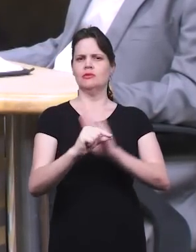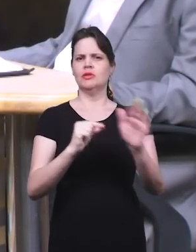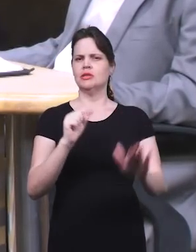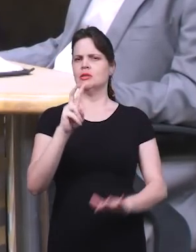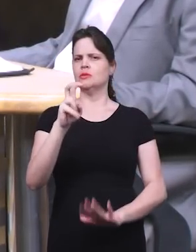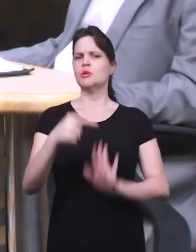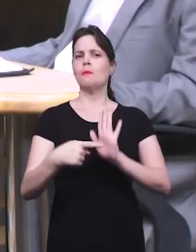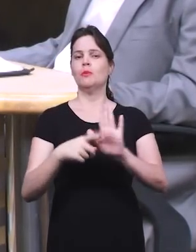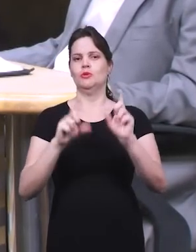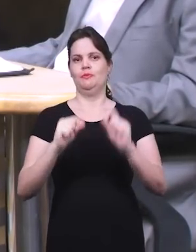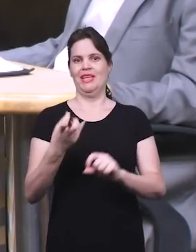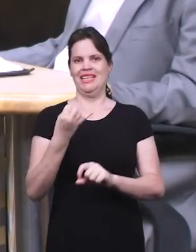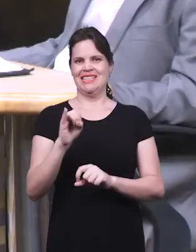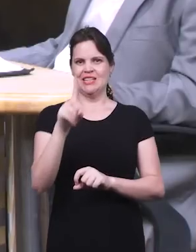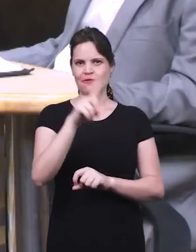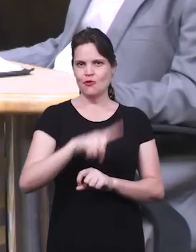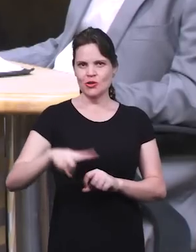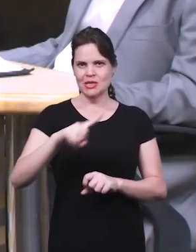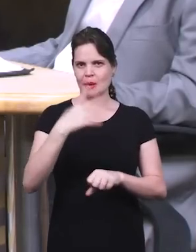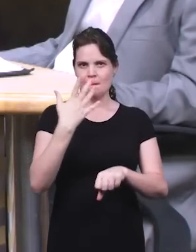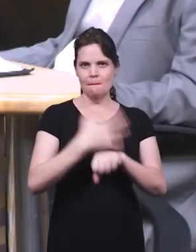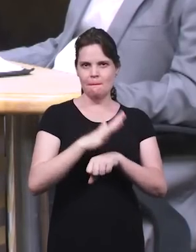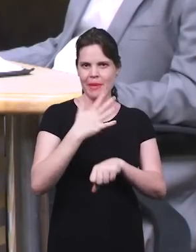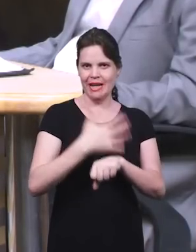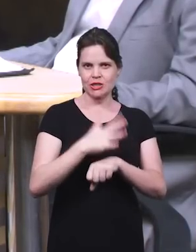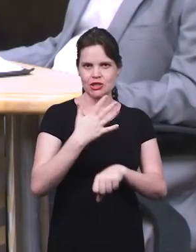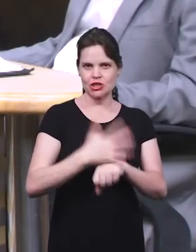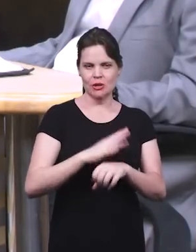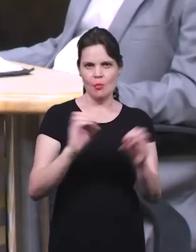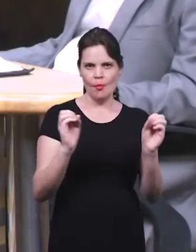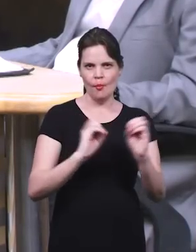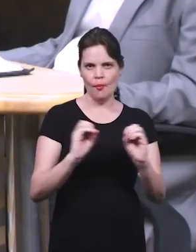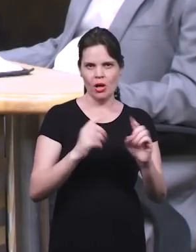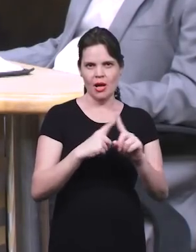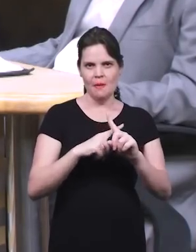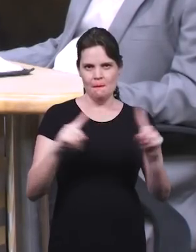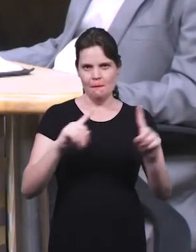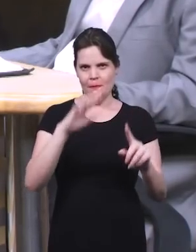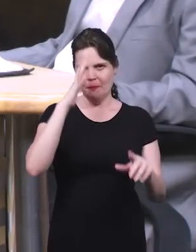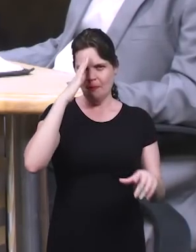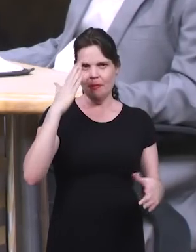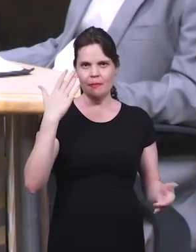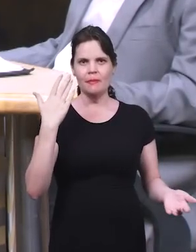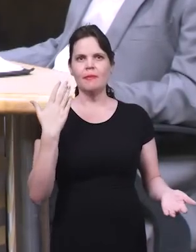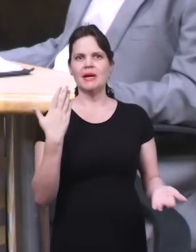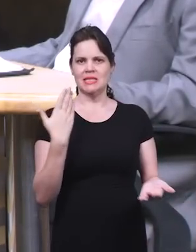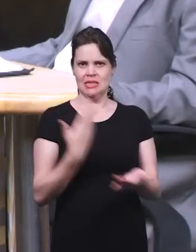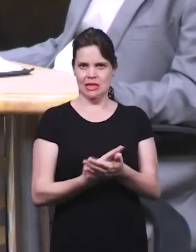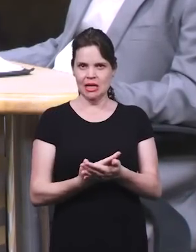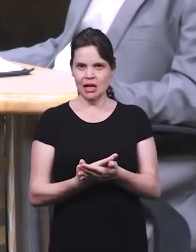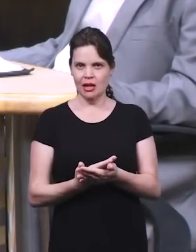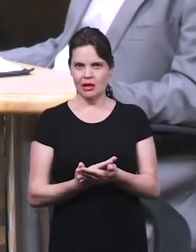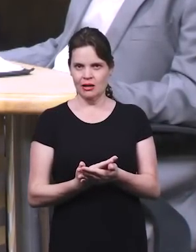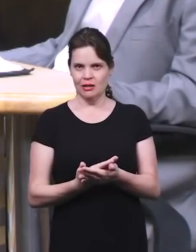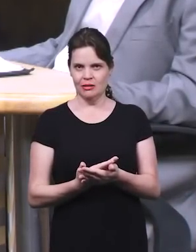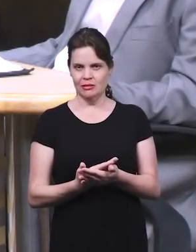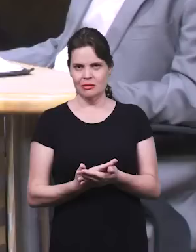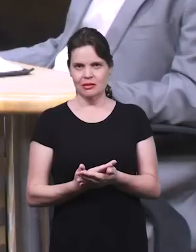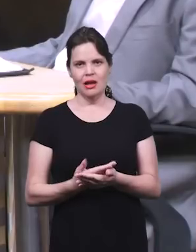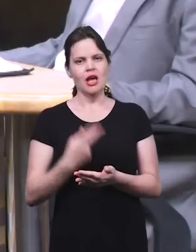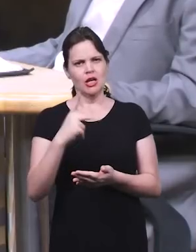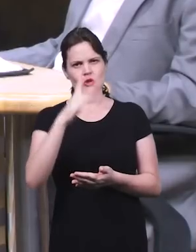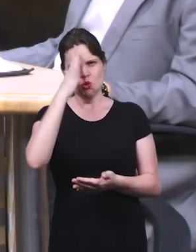verso 5, mas aquele que não pratica, mas crê naquele que justifica o ímpio, a sua fé lhe é imputada